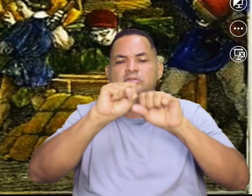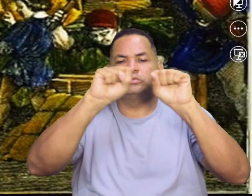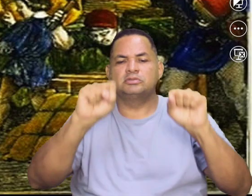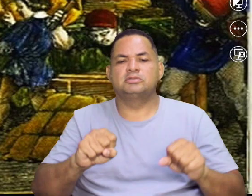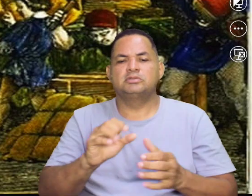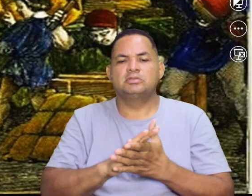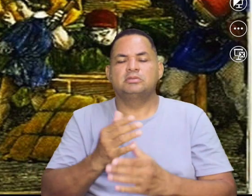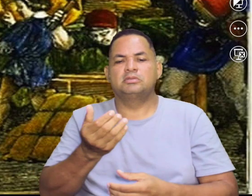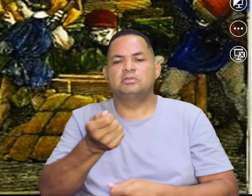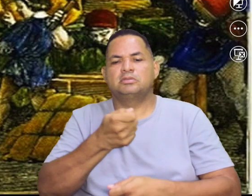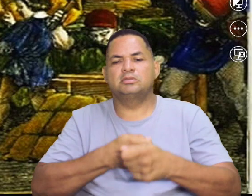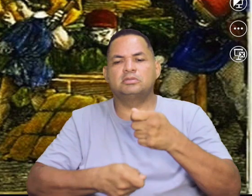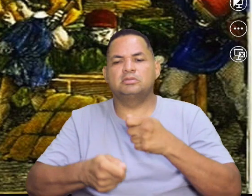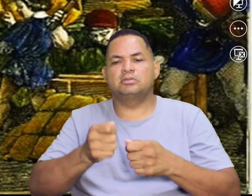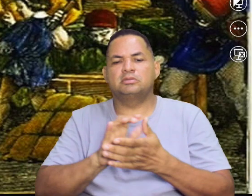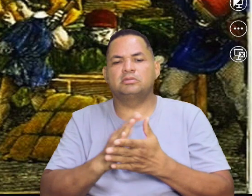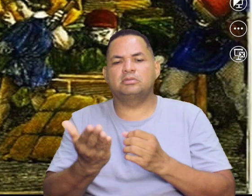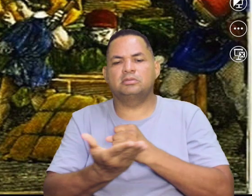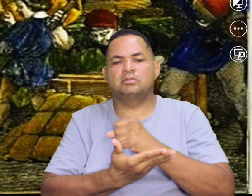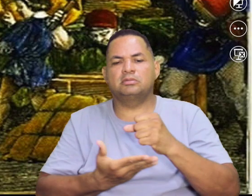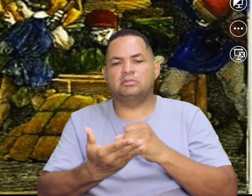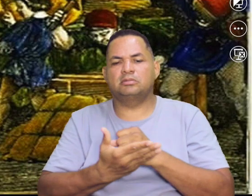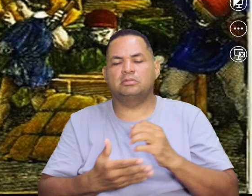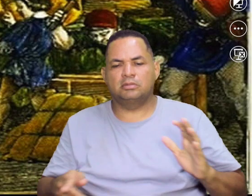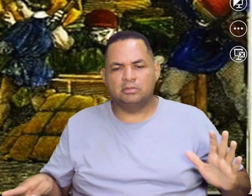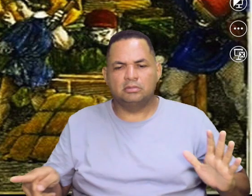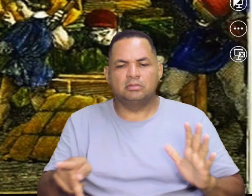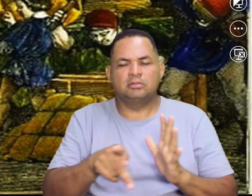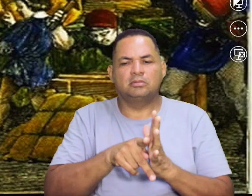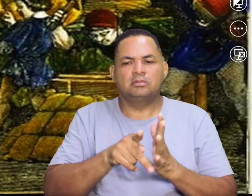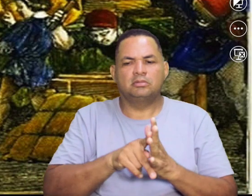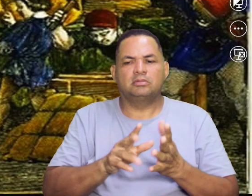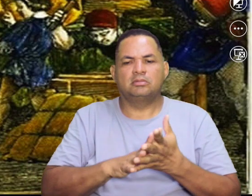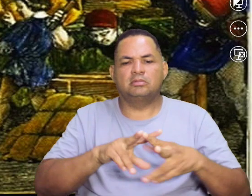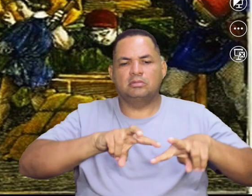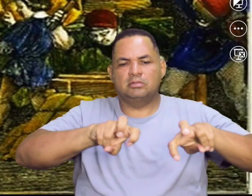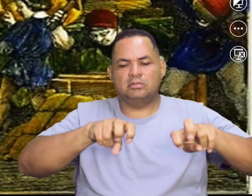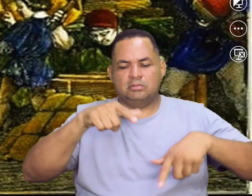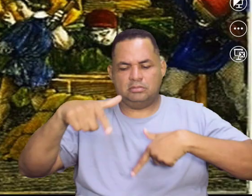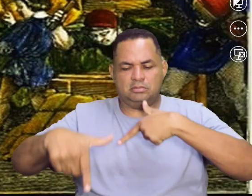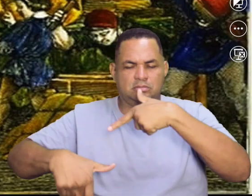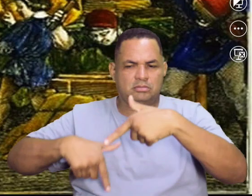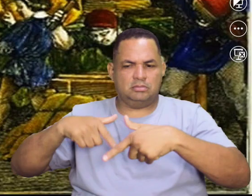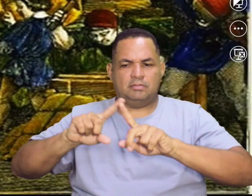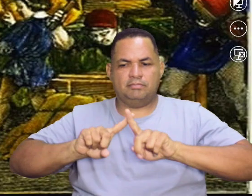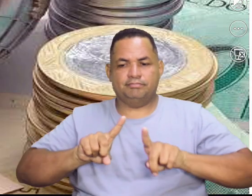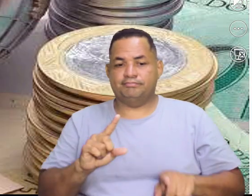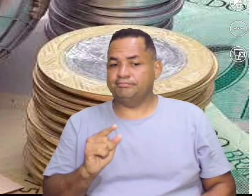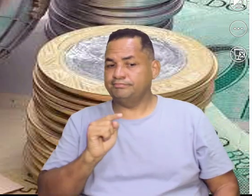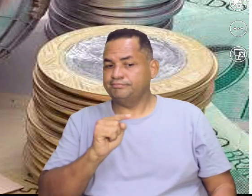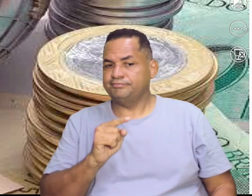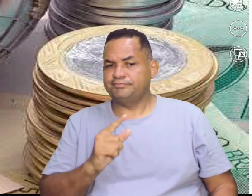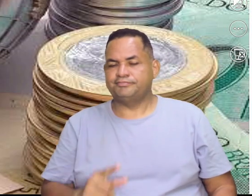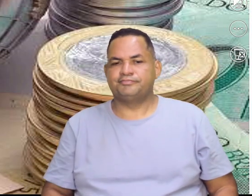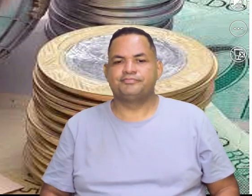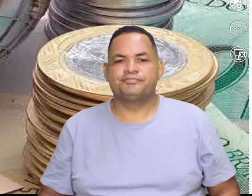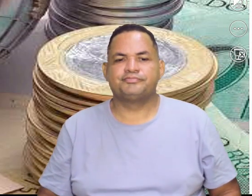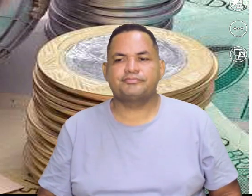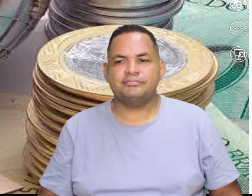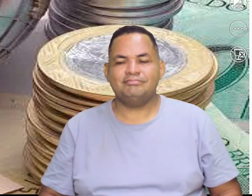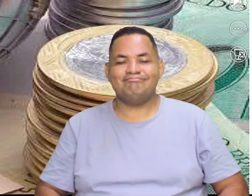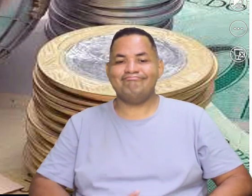estrutura social baseada na propriedade privada e na exploração do trabalho. Mas aqui, pessoal, nós vamos ter uma